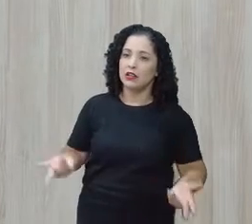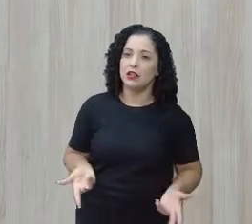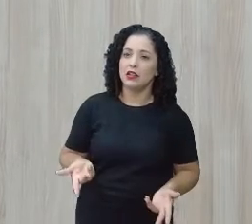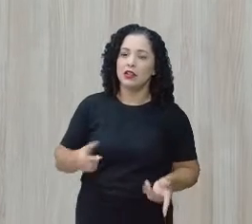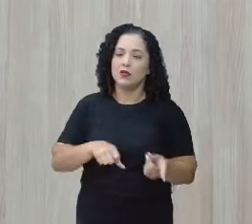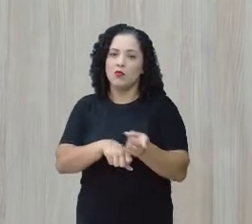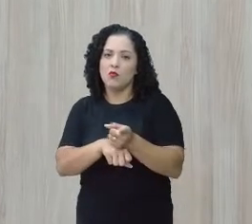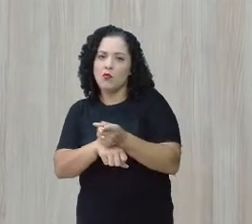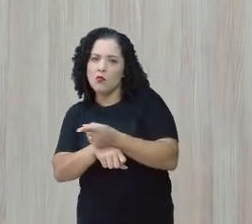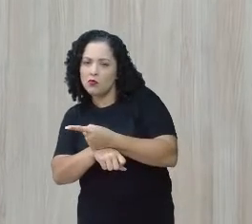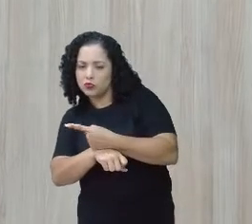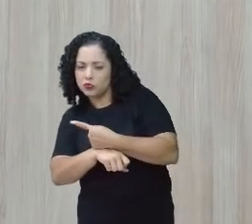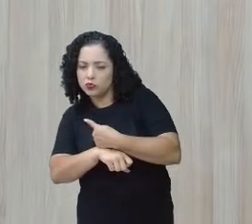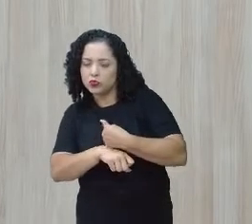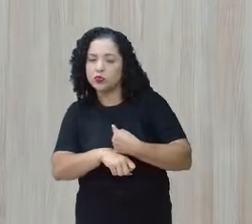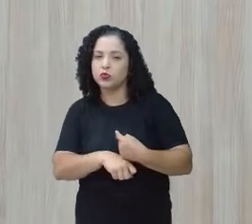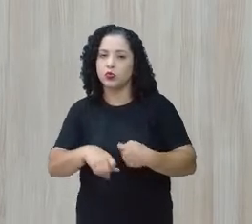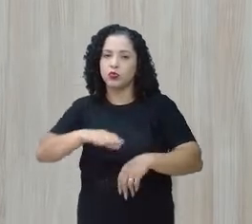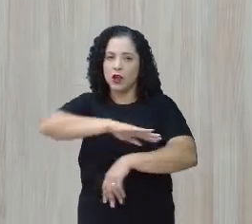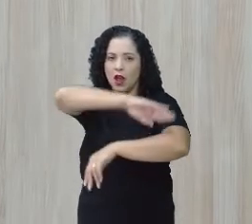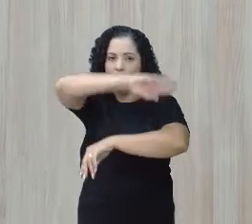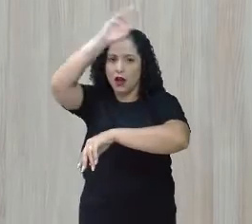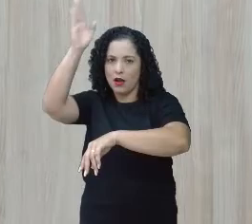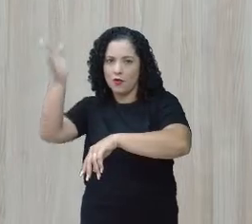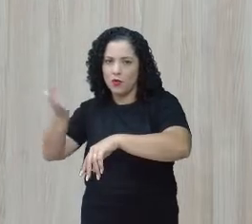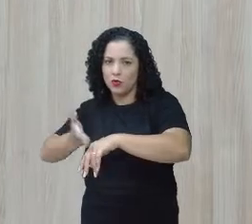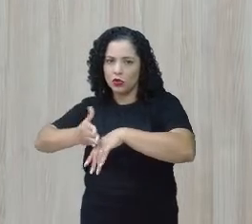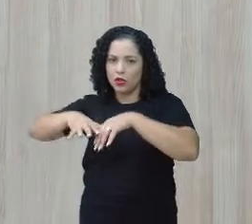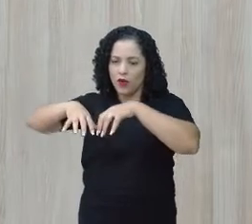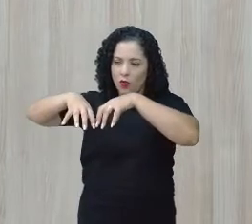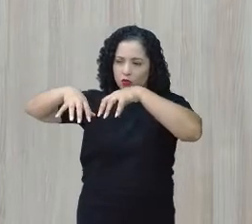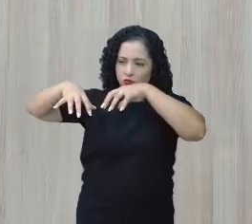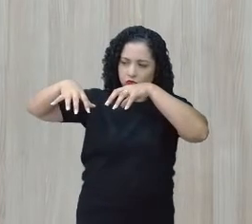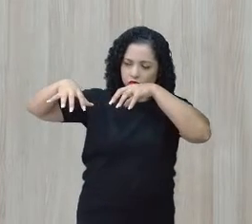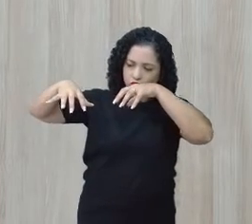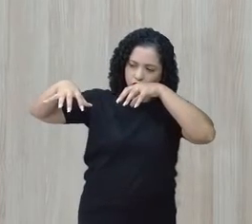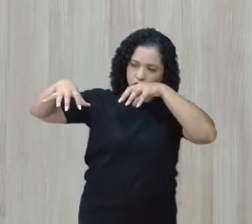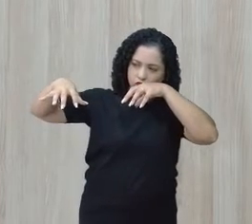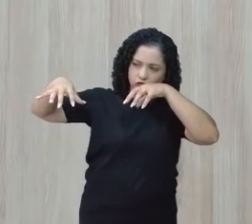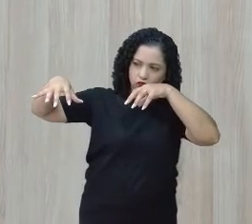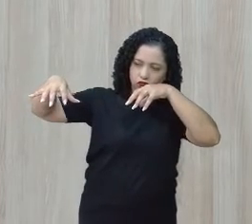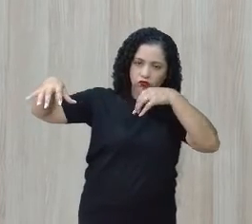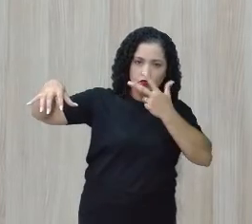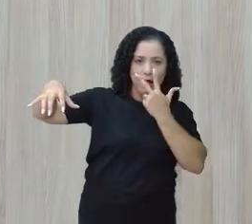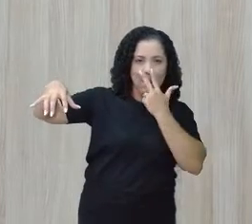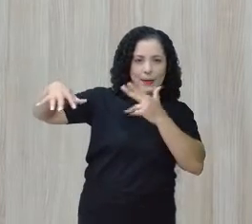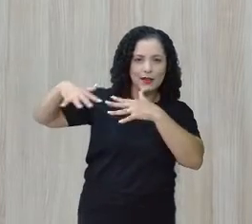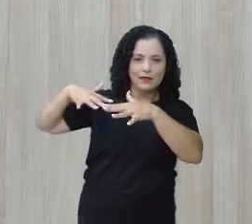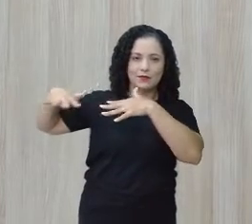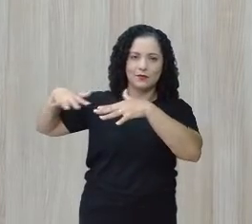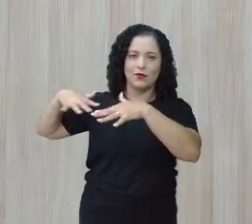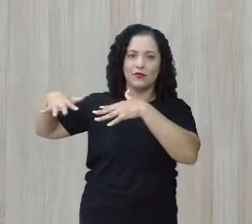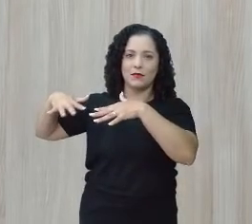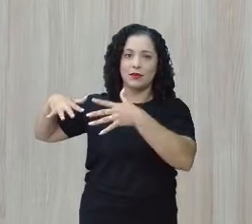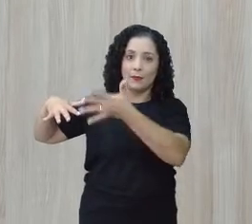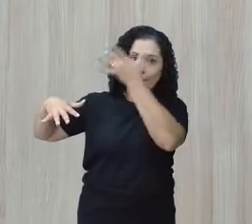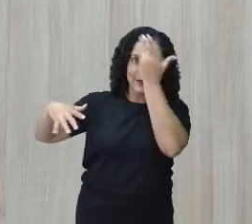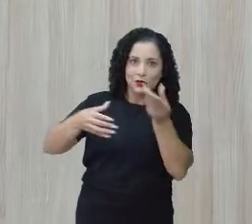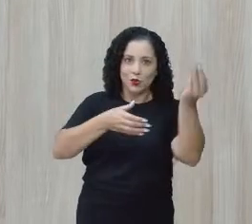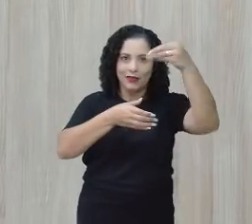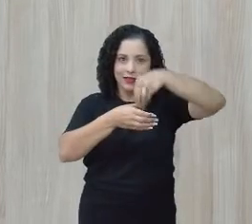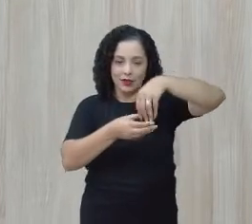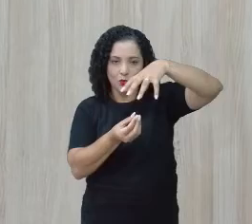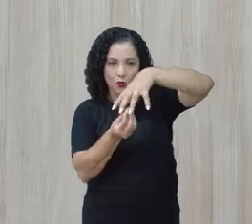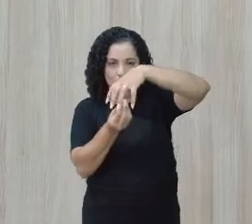se aproximando e vai se distanciando. Então, é como se ela estivesse aí, ó, em movimento, para quem está no balão,